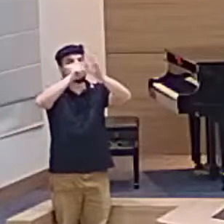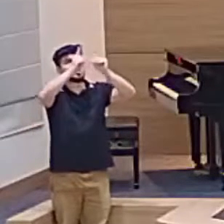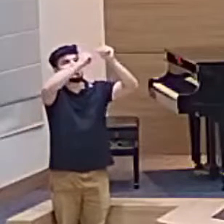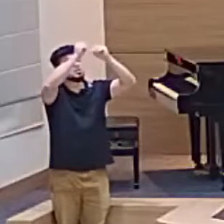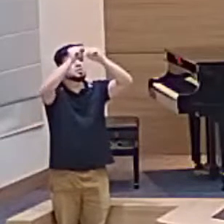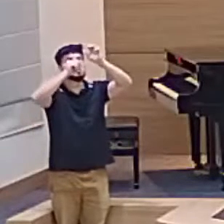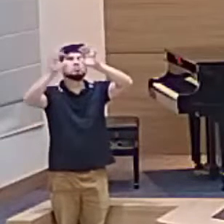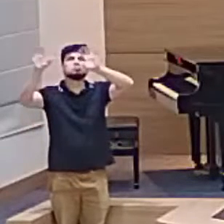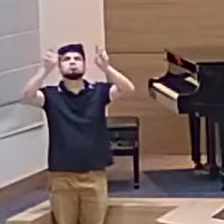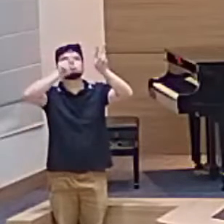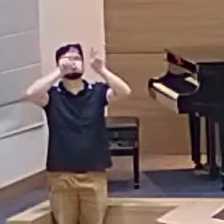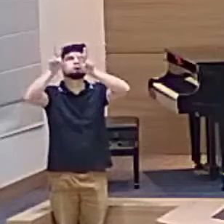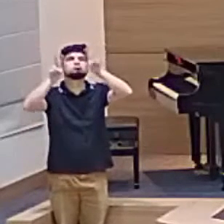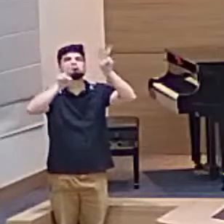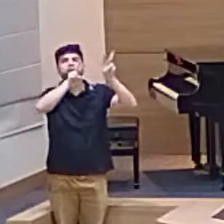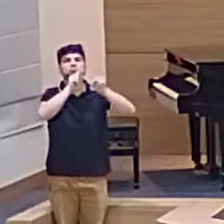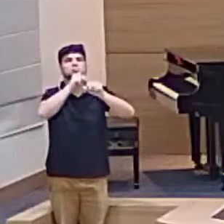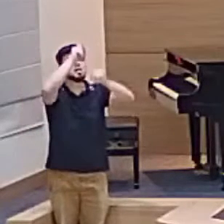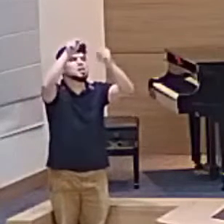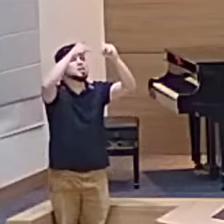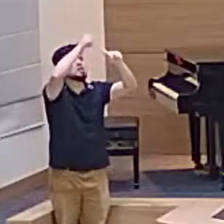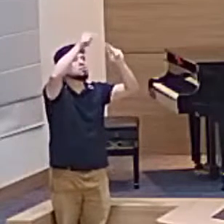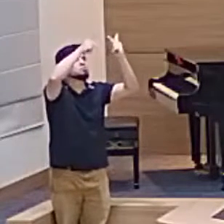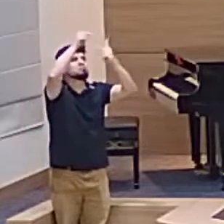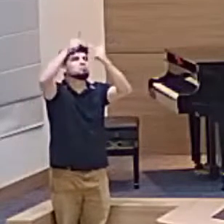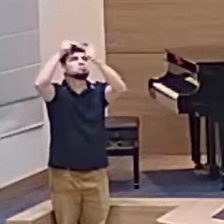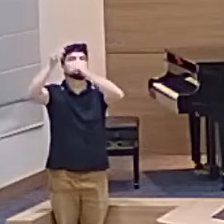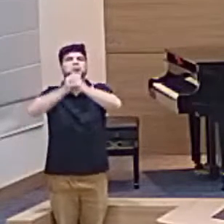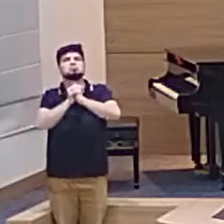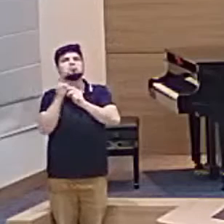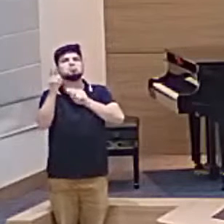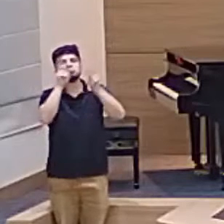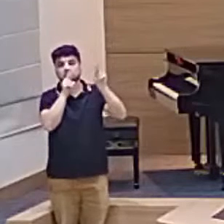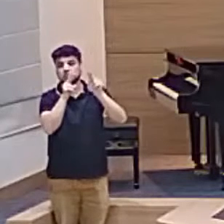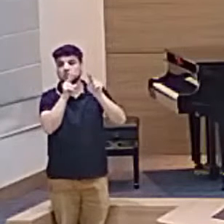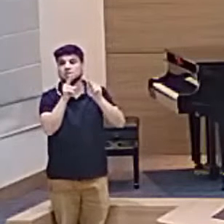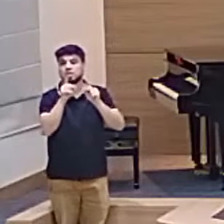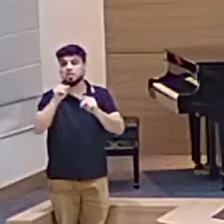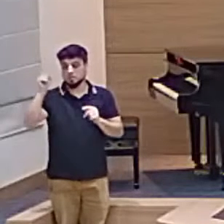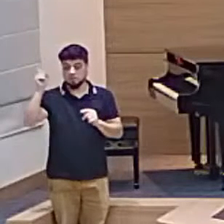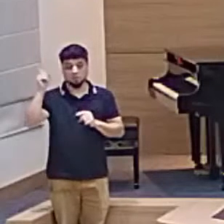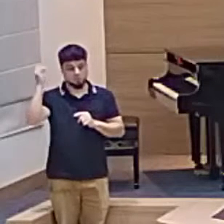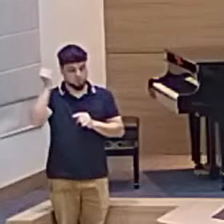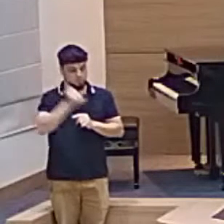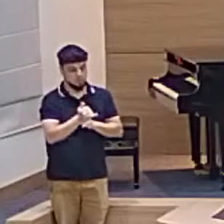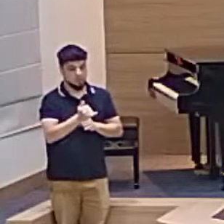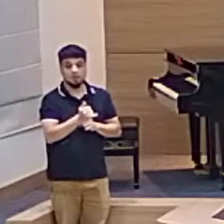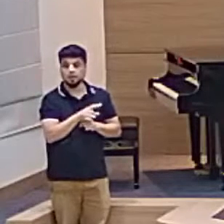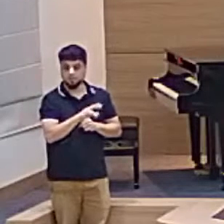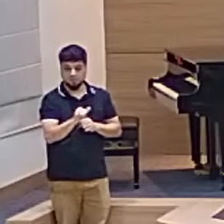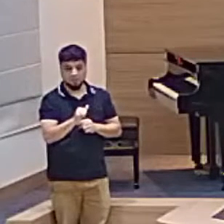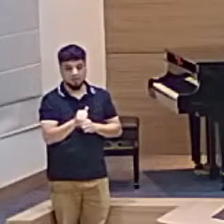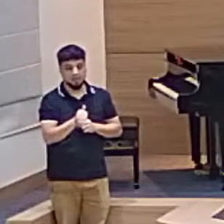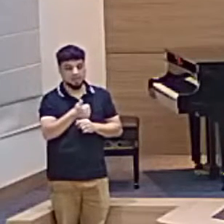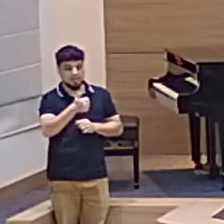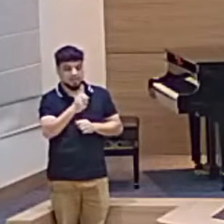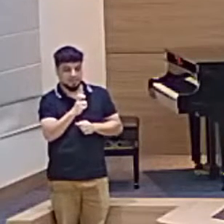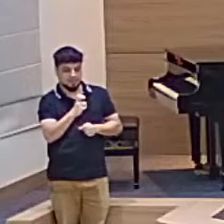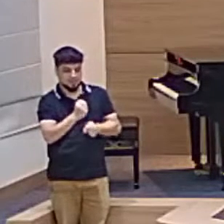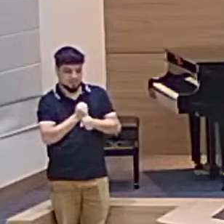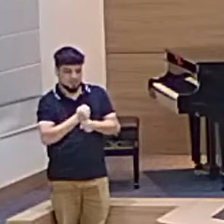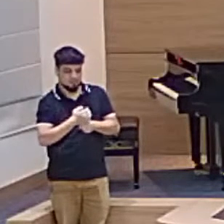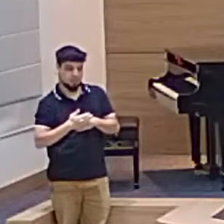sinais que Deus da Ezequias que ele sobreviveria mais 15 anos é que a sombra do sol